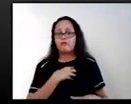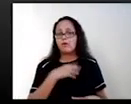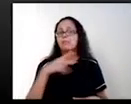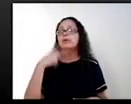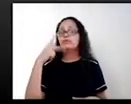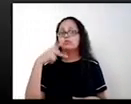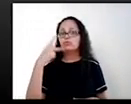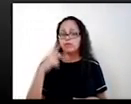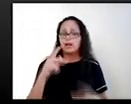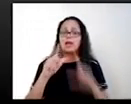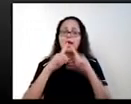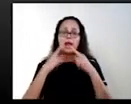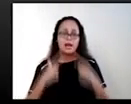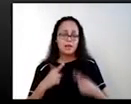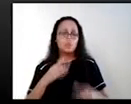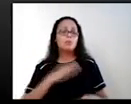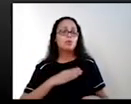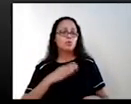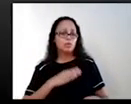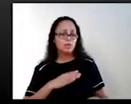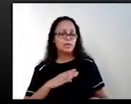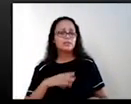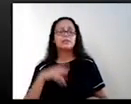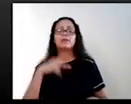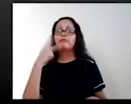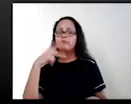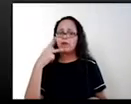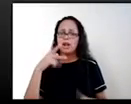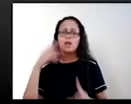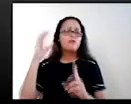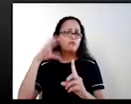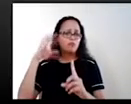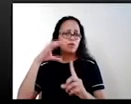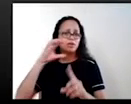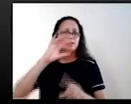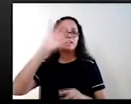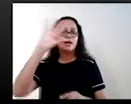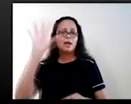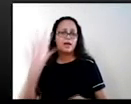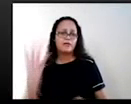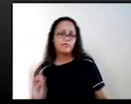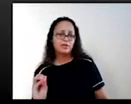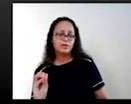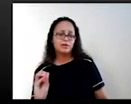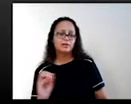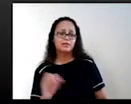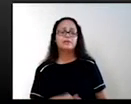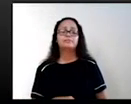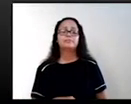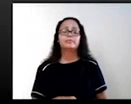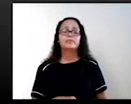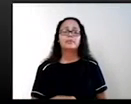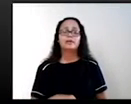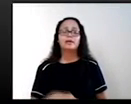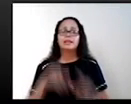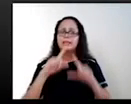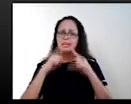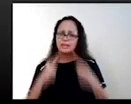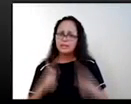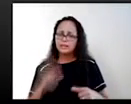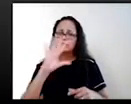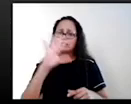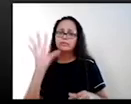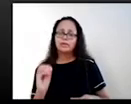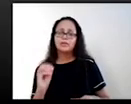língua portuguesa, que é falada aqui no Brasil, tem muita influência africana. Das línguas africanas que eram faladas